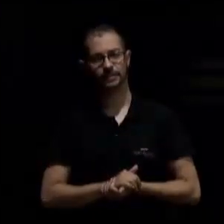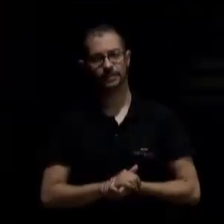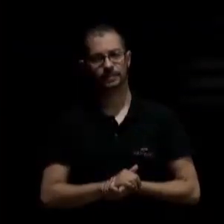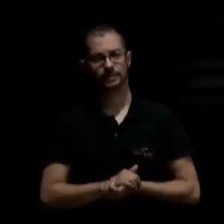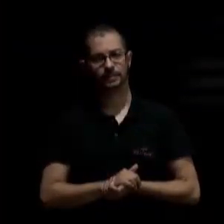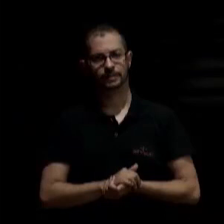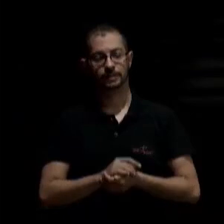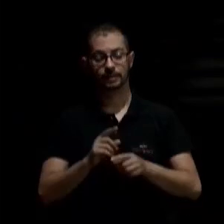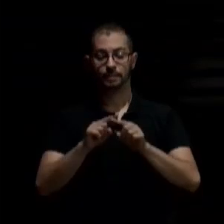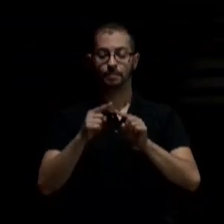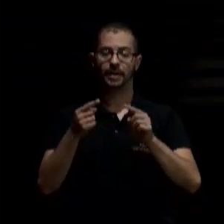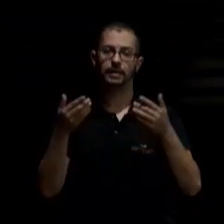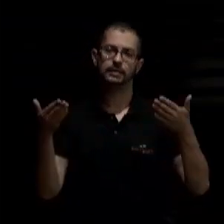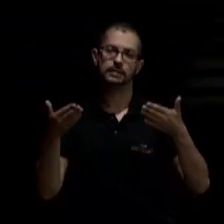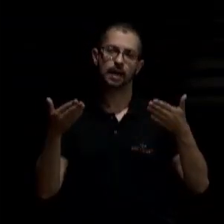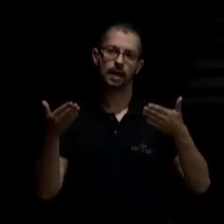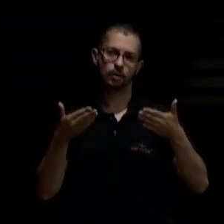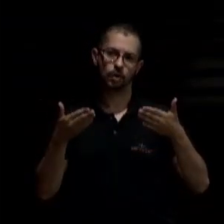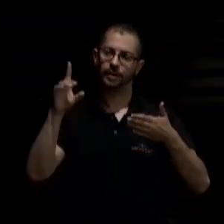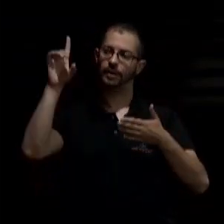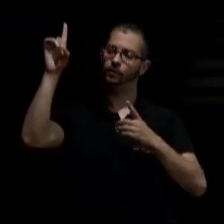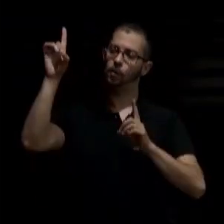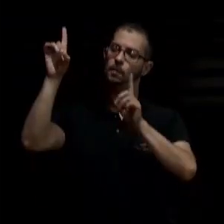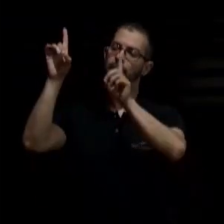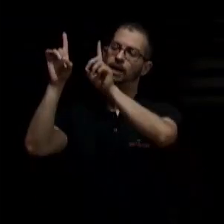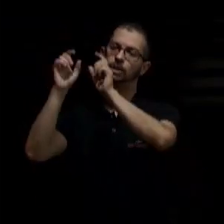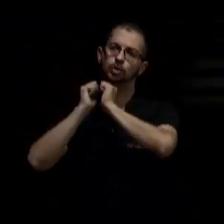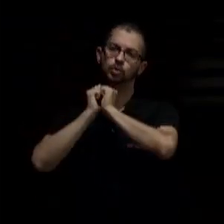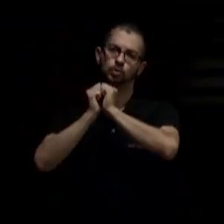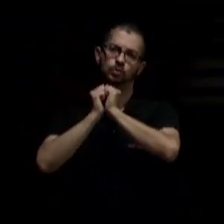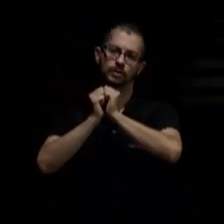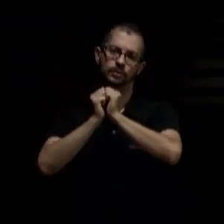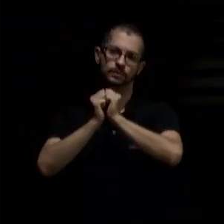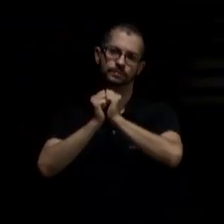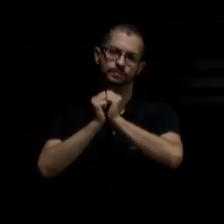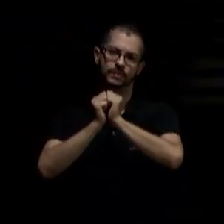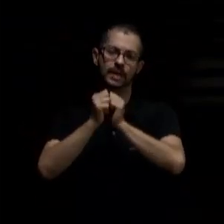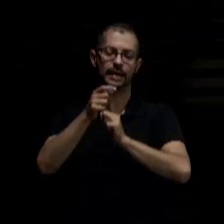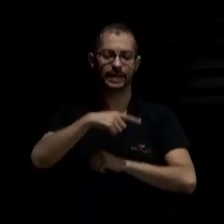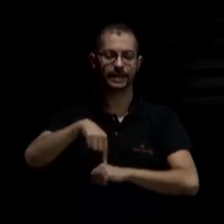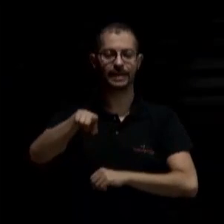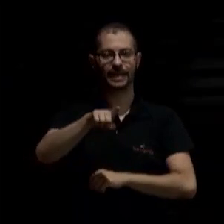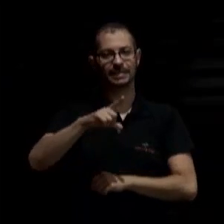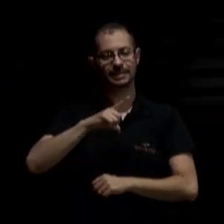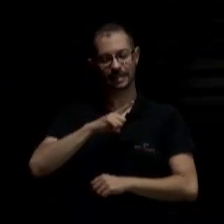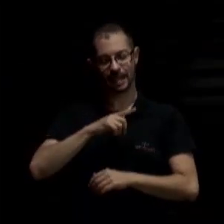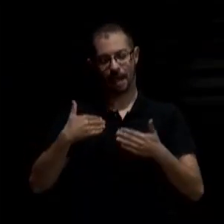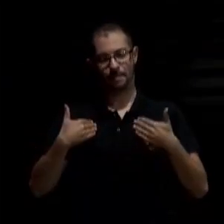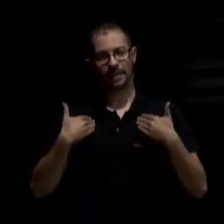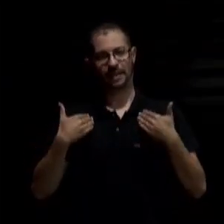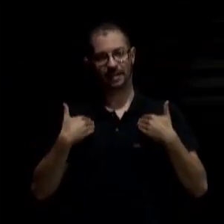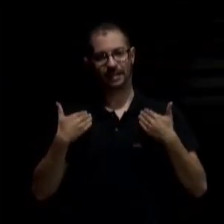Mas agora vou para junto de ti, e isto falo no mundo, para que eles tenham o meu gozo completo em